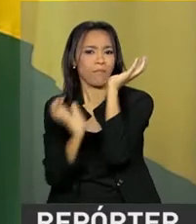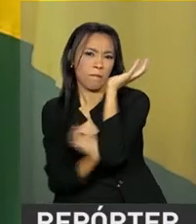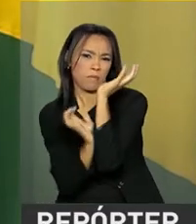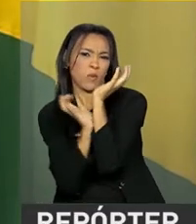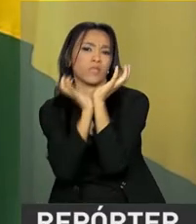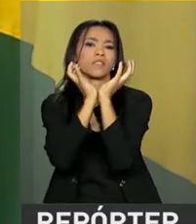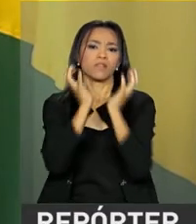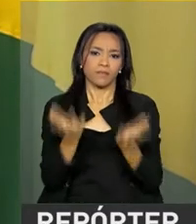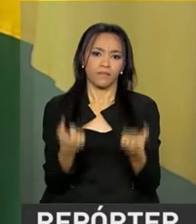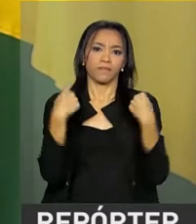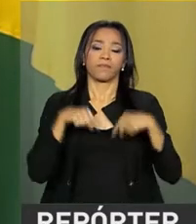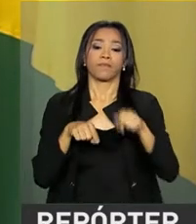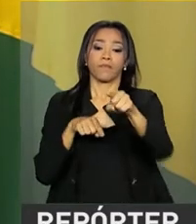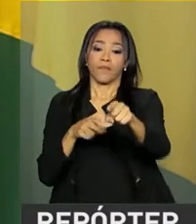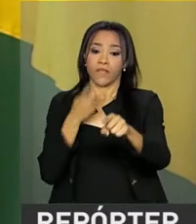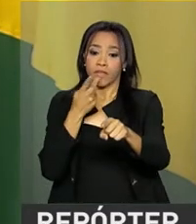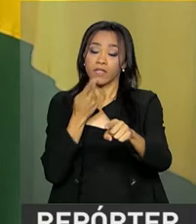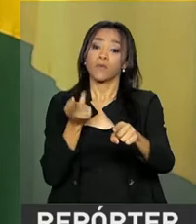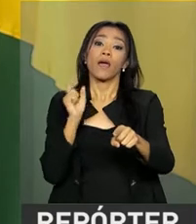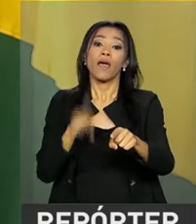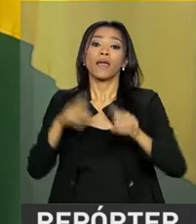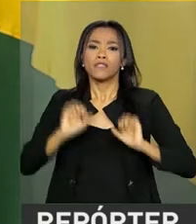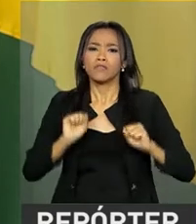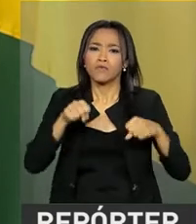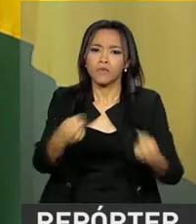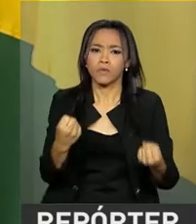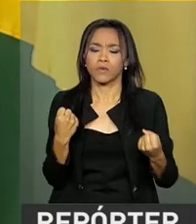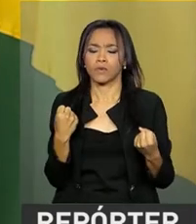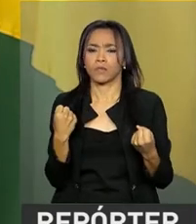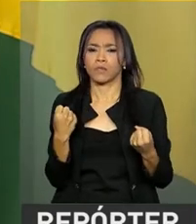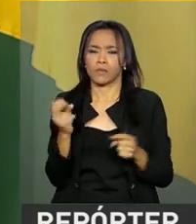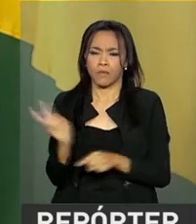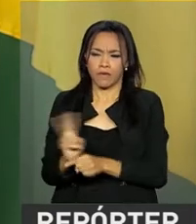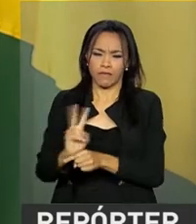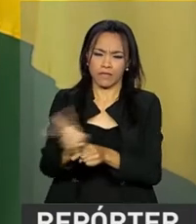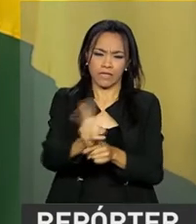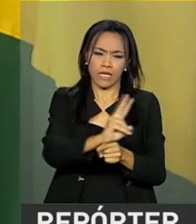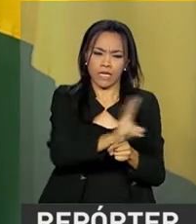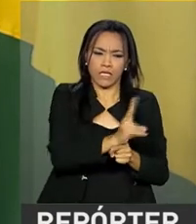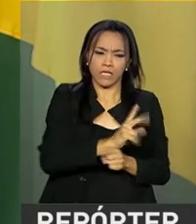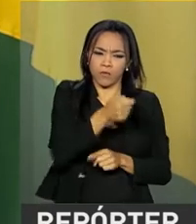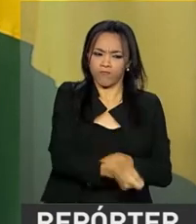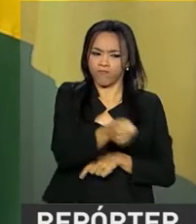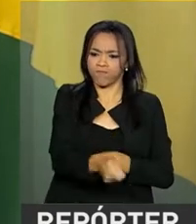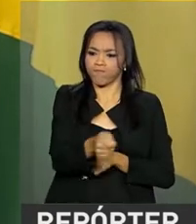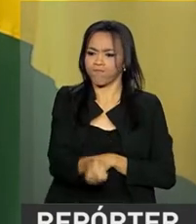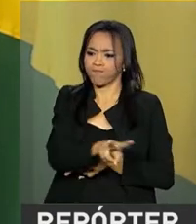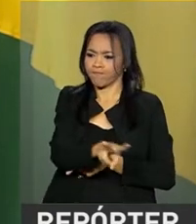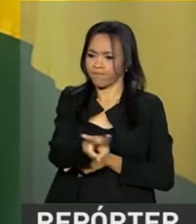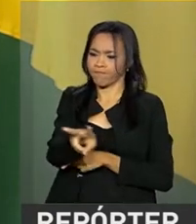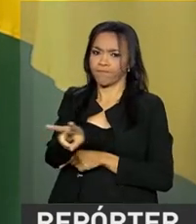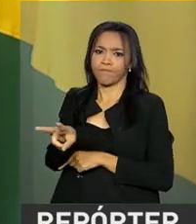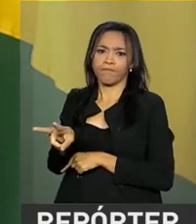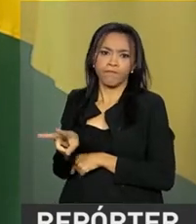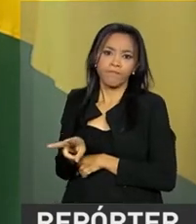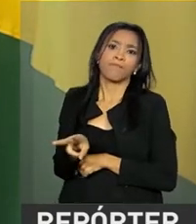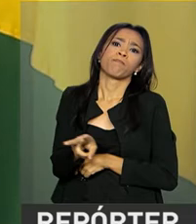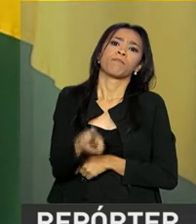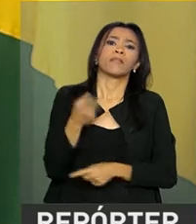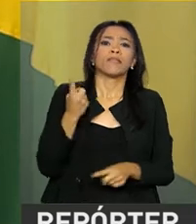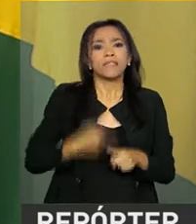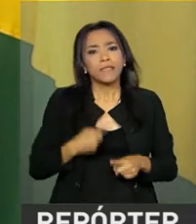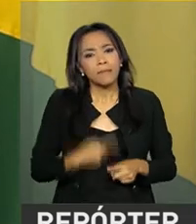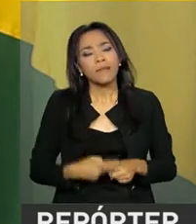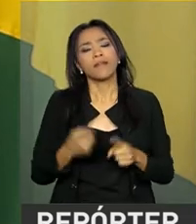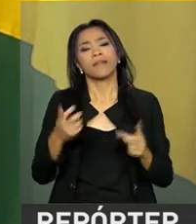esforço que significa uma fiscalização também rigorosa que entende e também uma